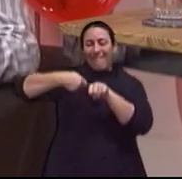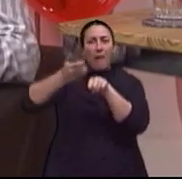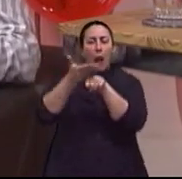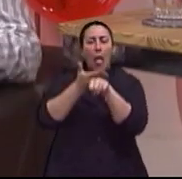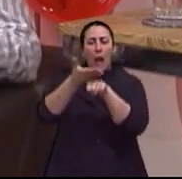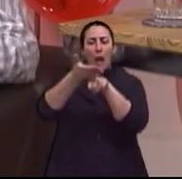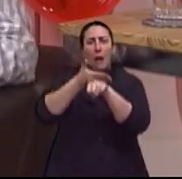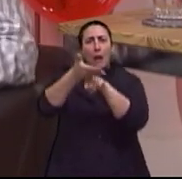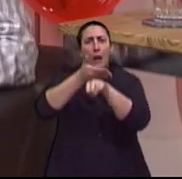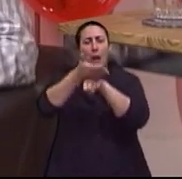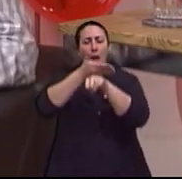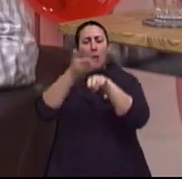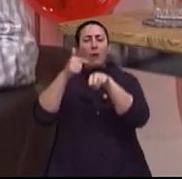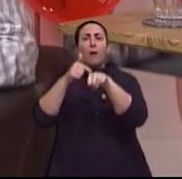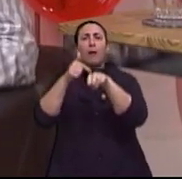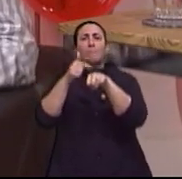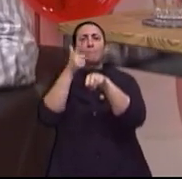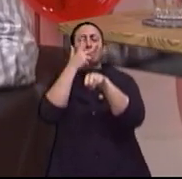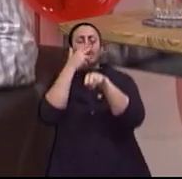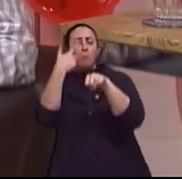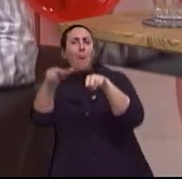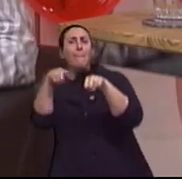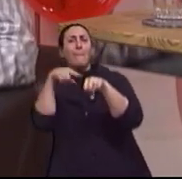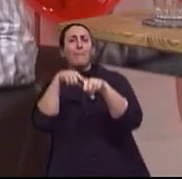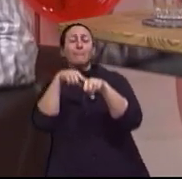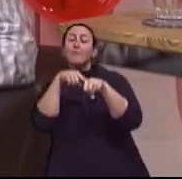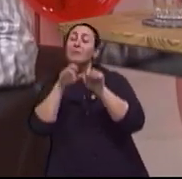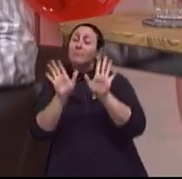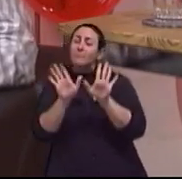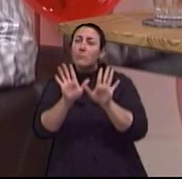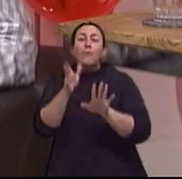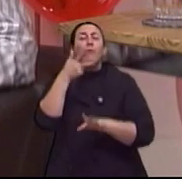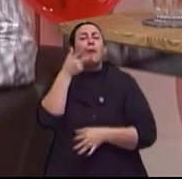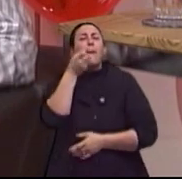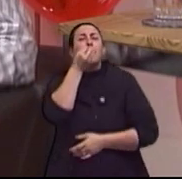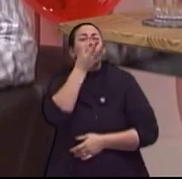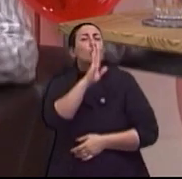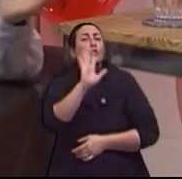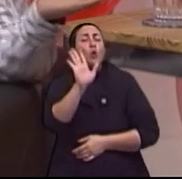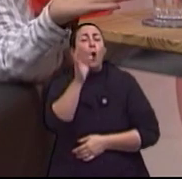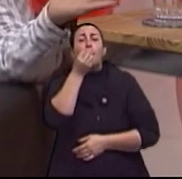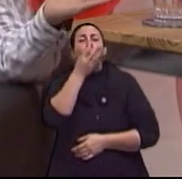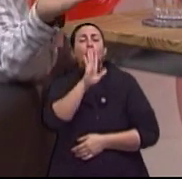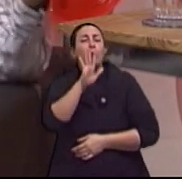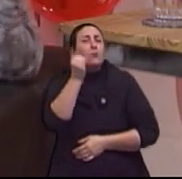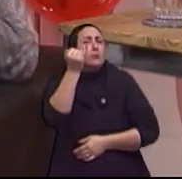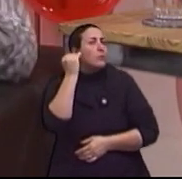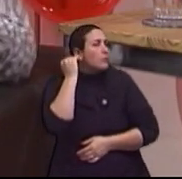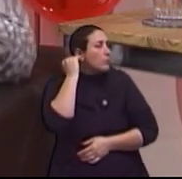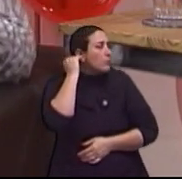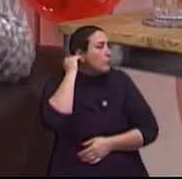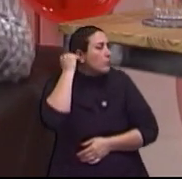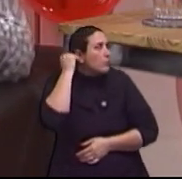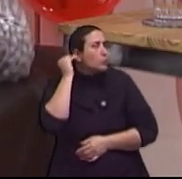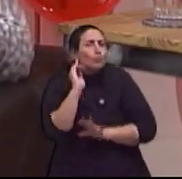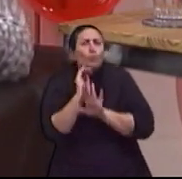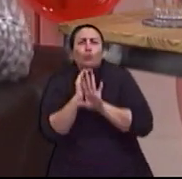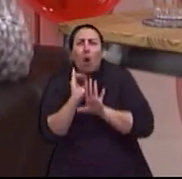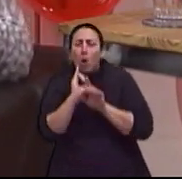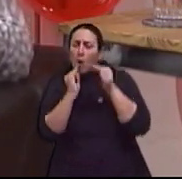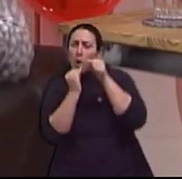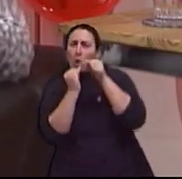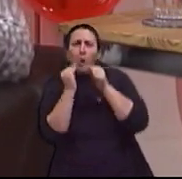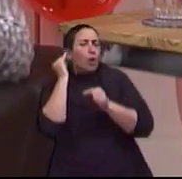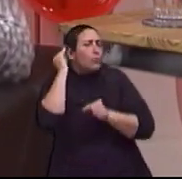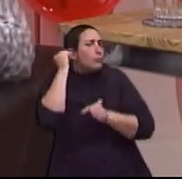produzir então o ideal é que a gente limpe com o minguinho aqui fora na portinha de entrada porque a gente tem uns cílios que vão